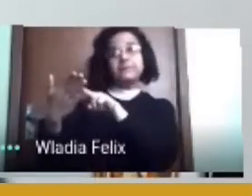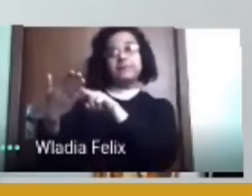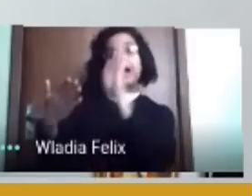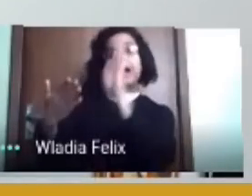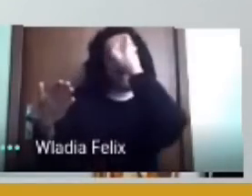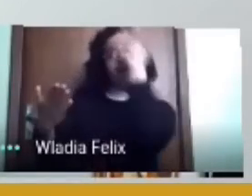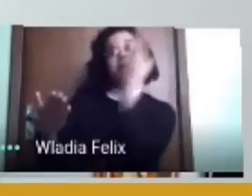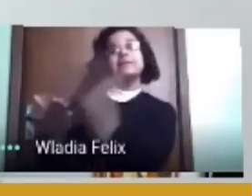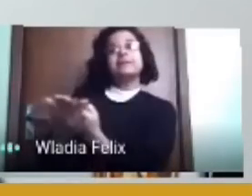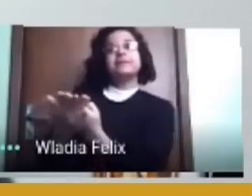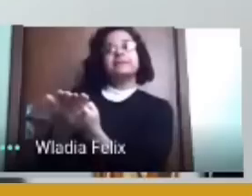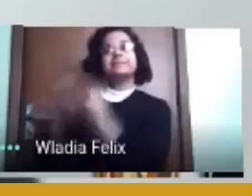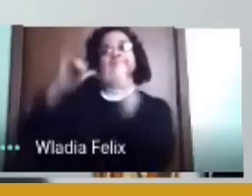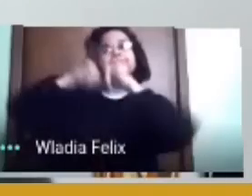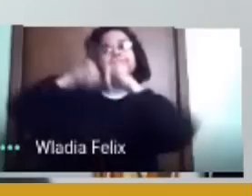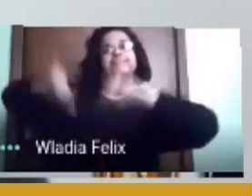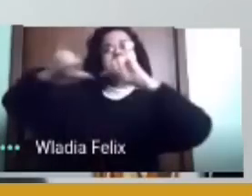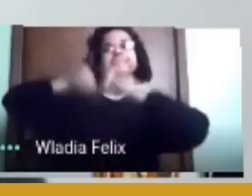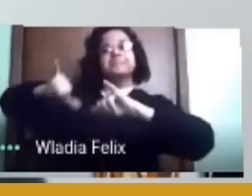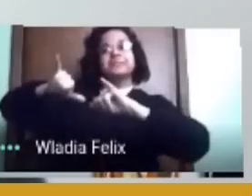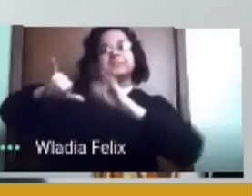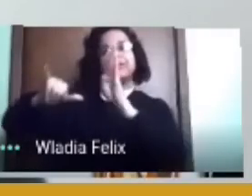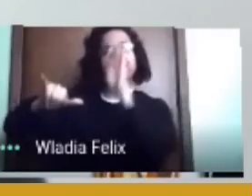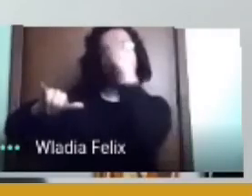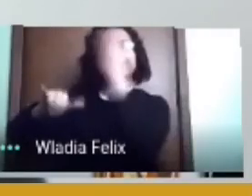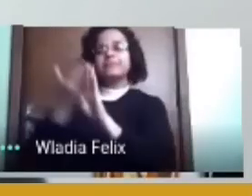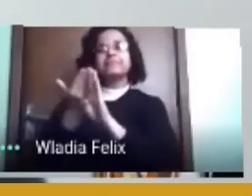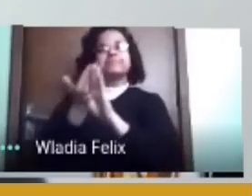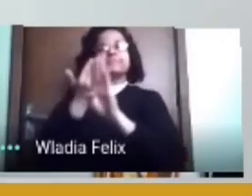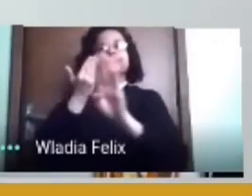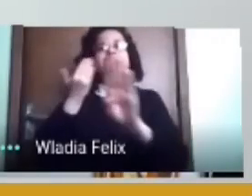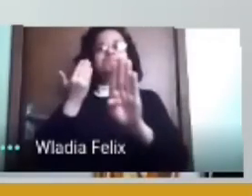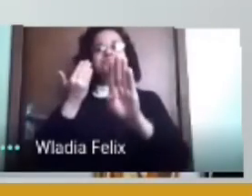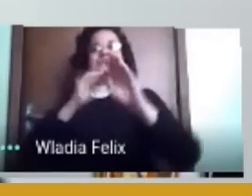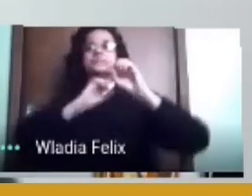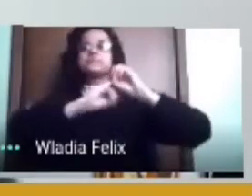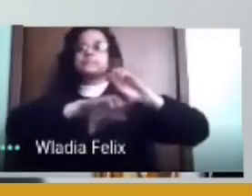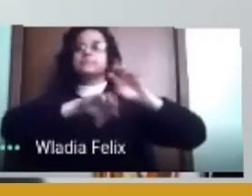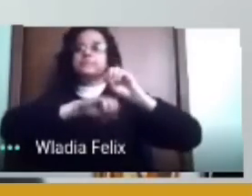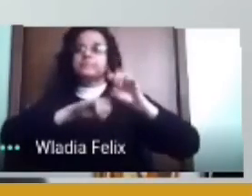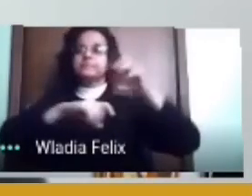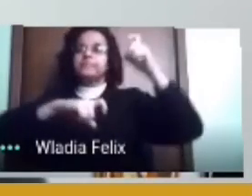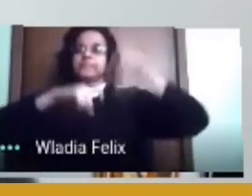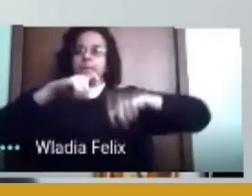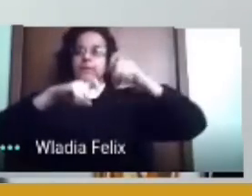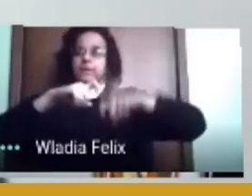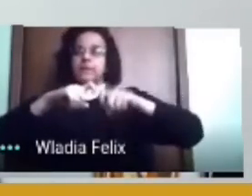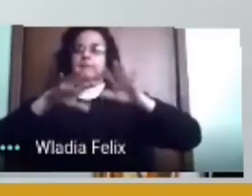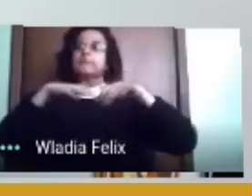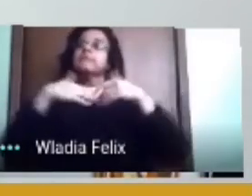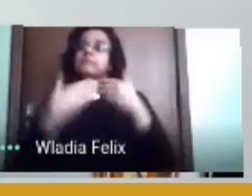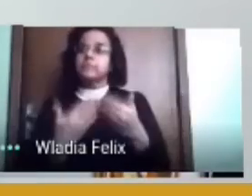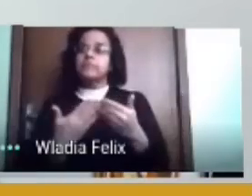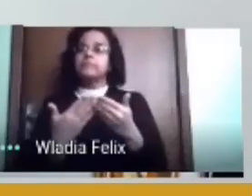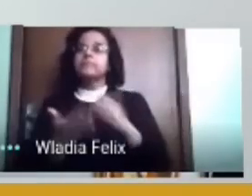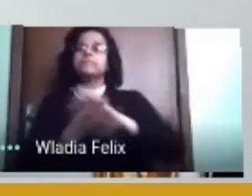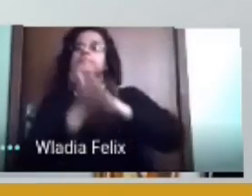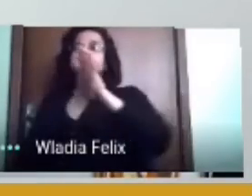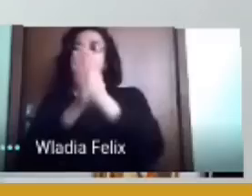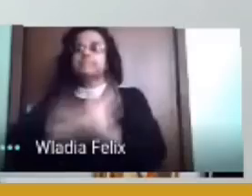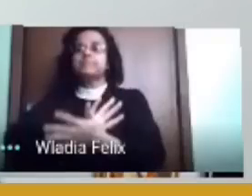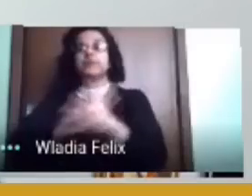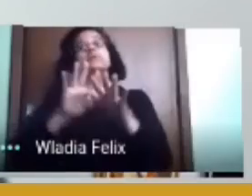desaproximam da educação sexual, acabam por julgar a educação sexual. o que é muito perigoso, porque para que nós tenhamos